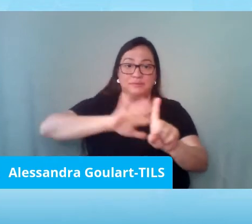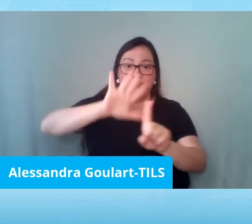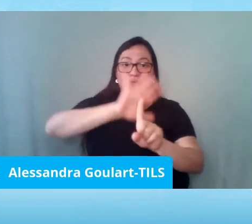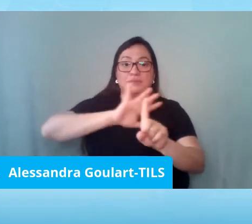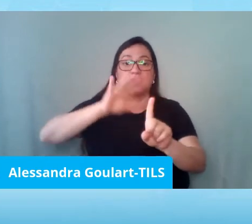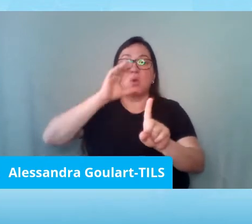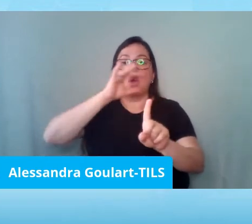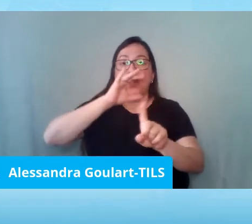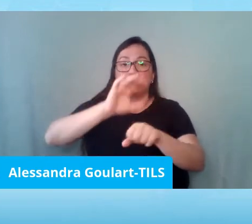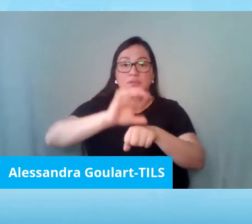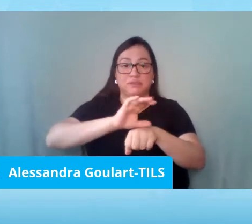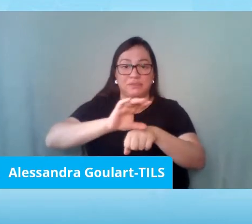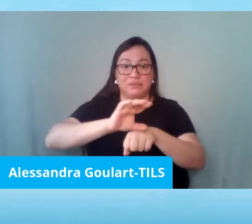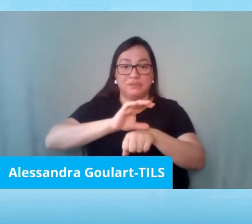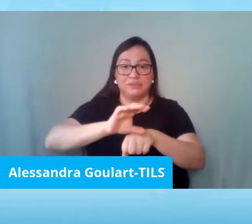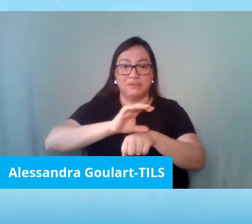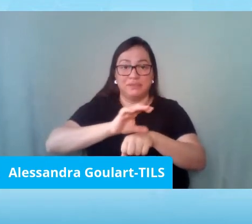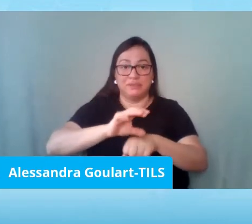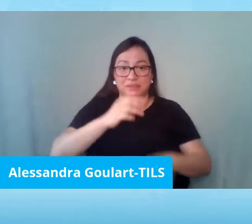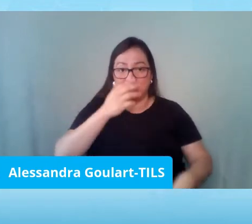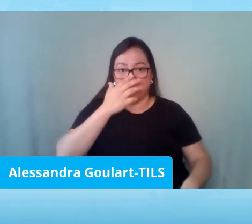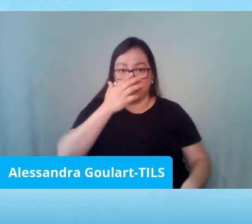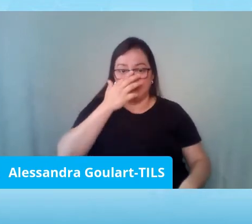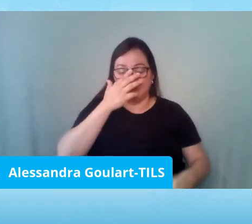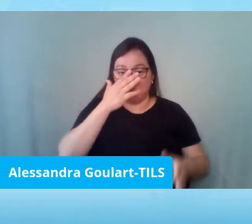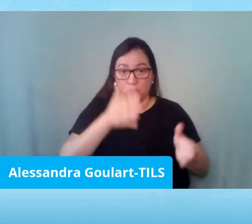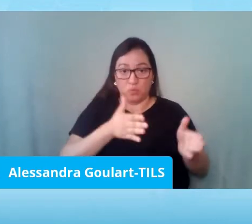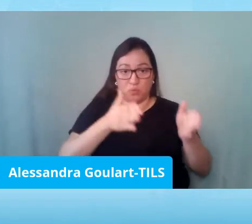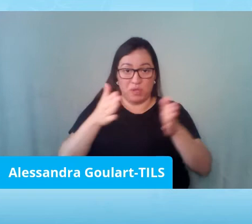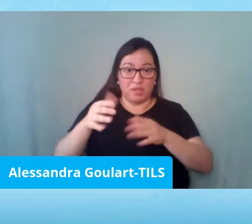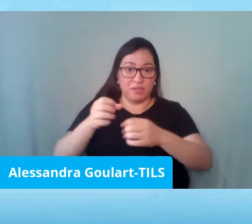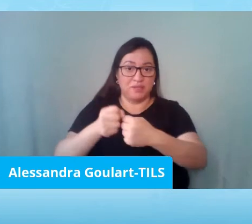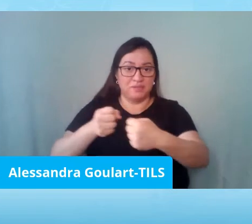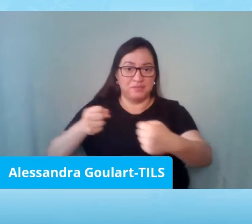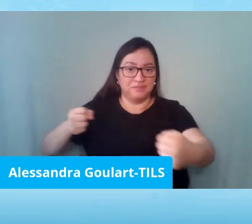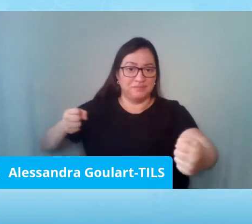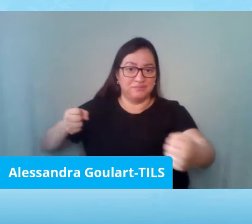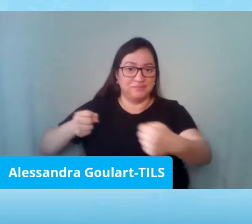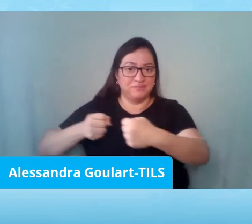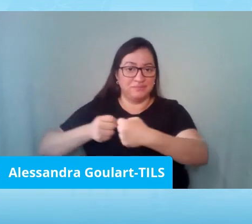e ao meu lado uma janela, né?